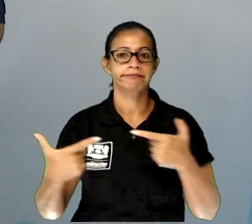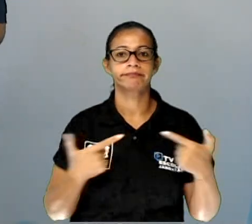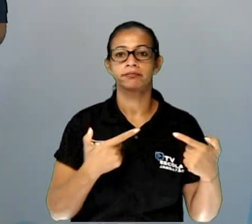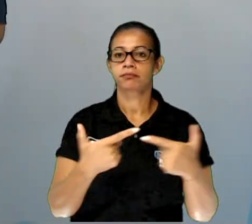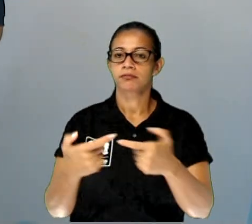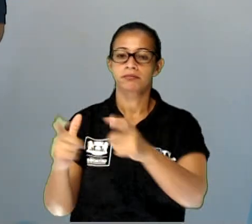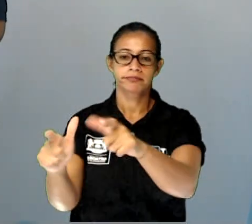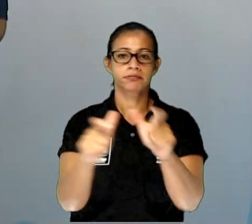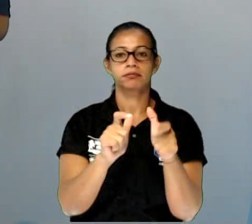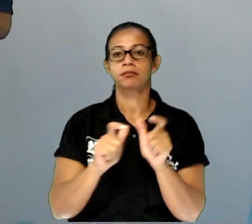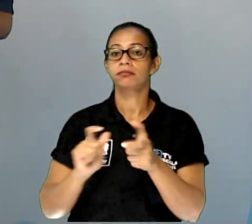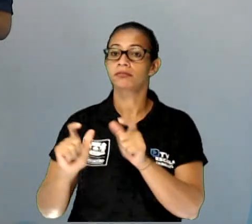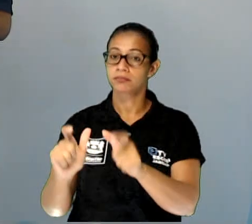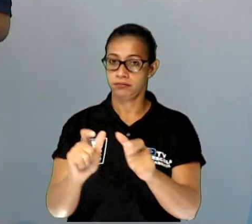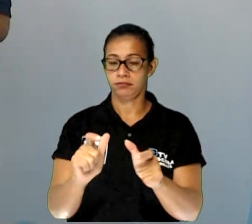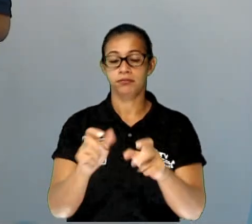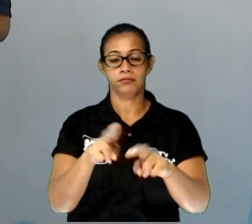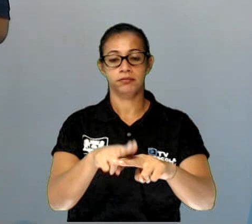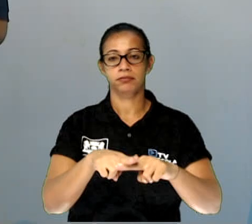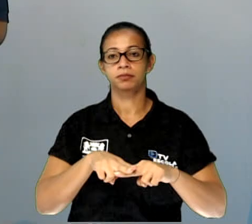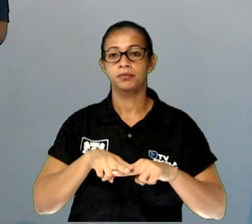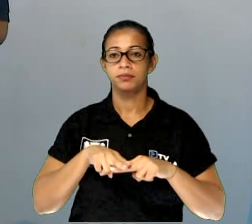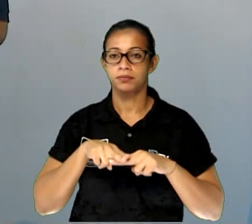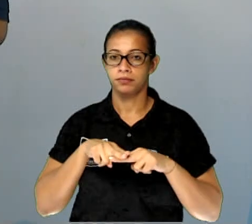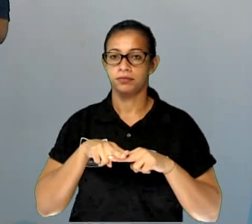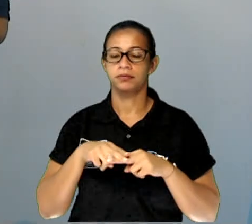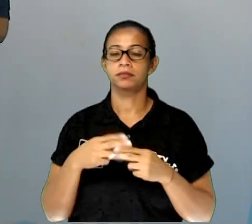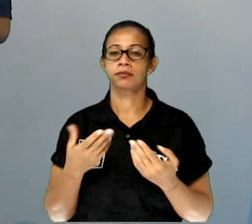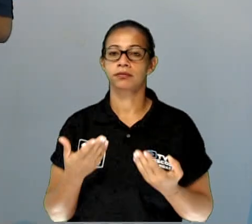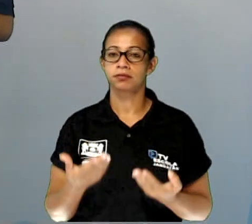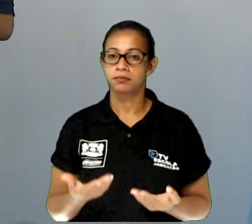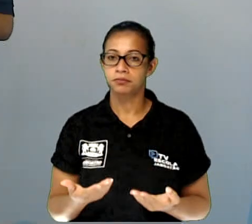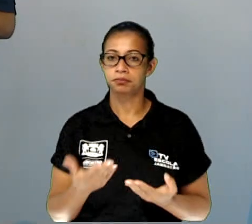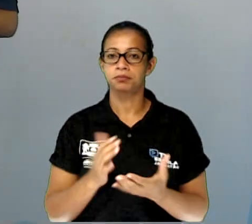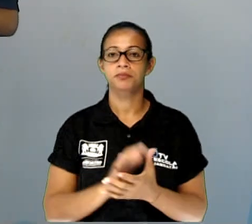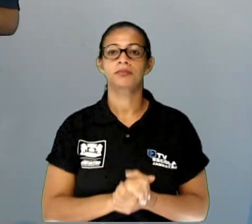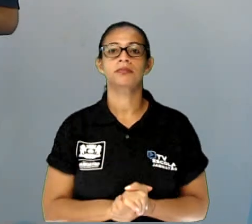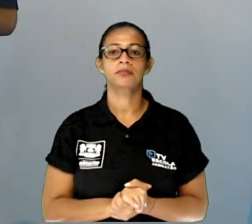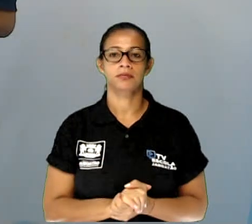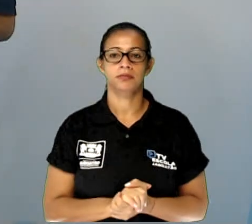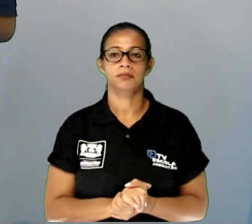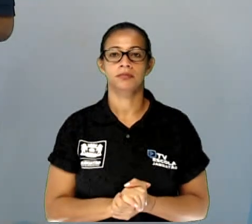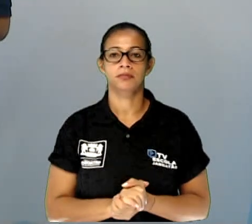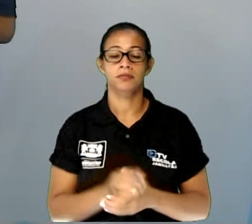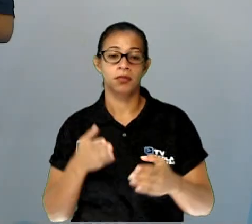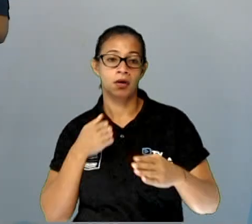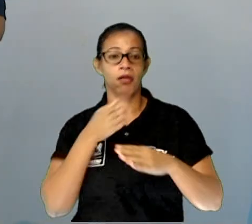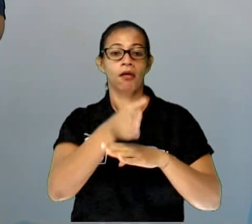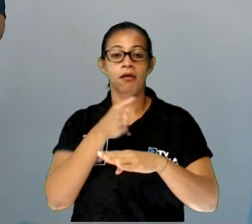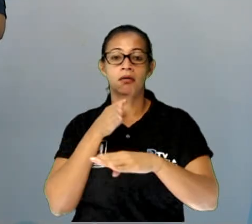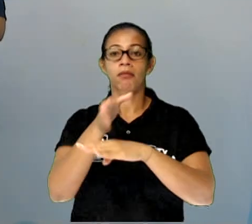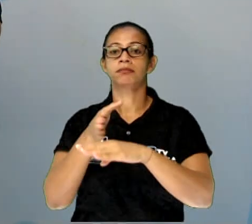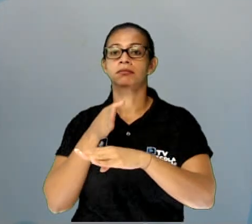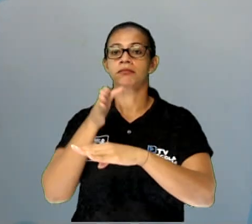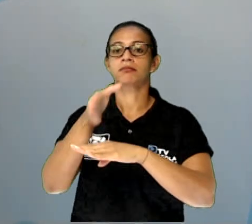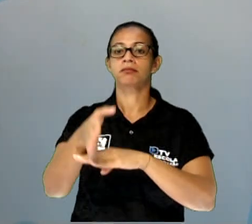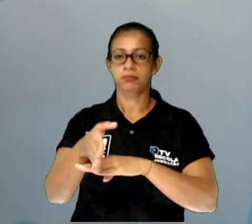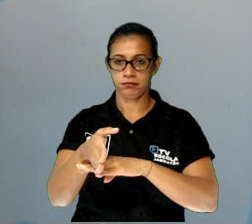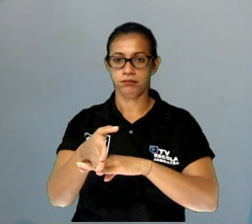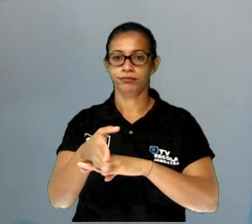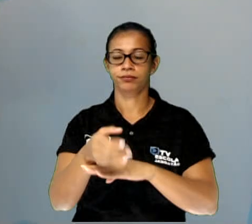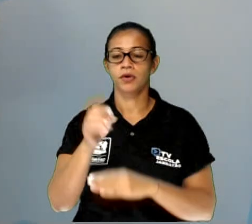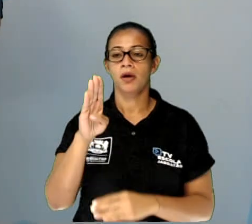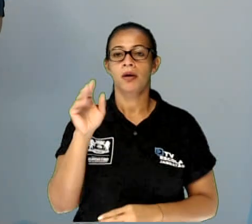várias ameaças, principalmente ali no início do século IV, as invasões bárbaras, né, que realmente causaram